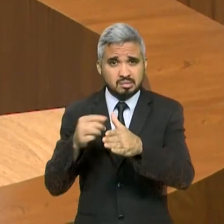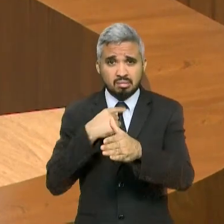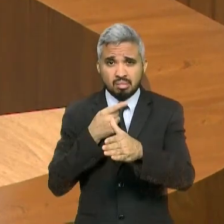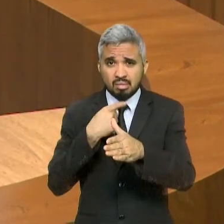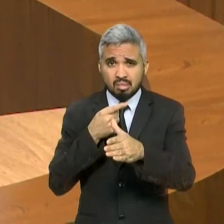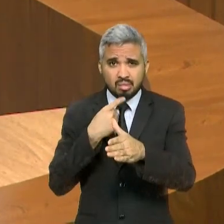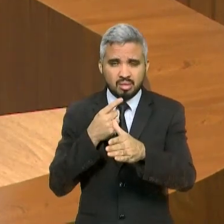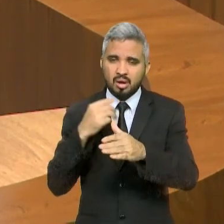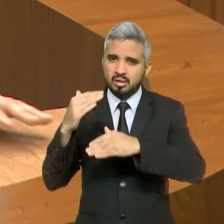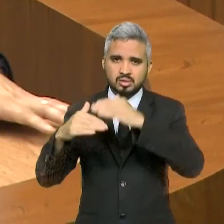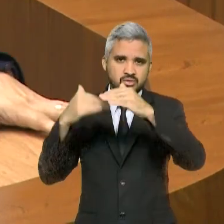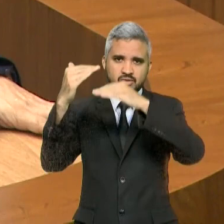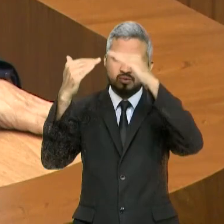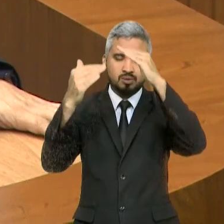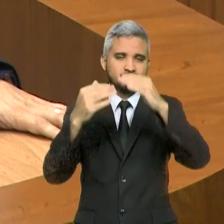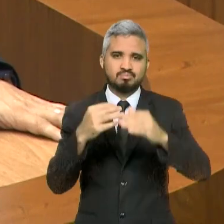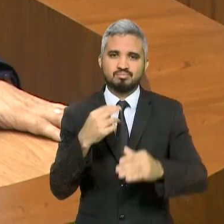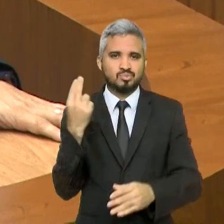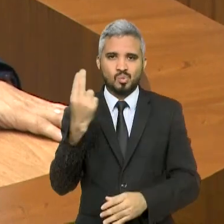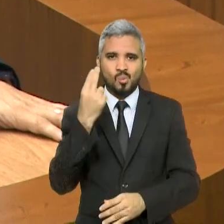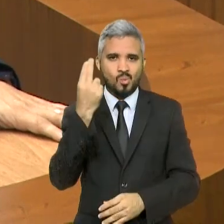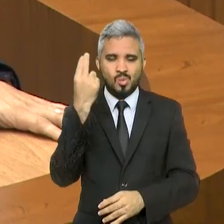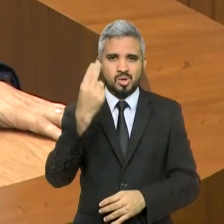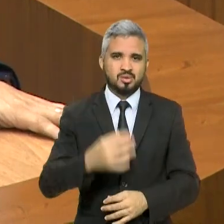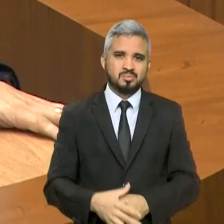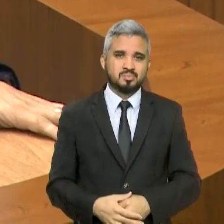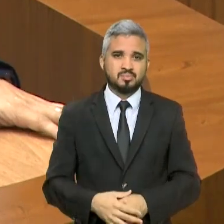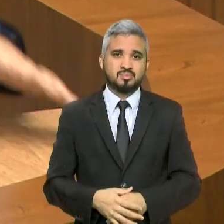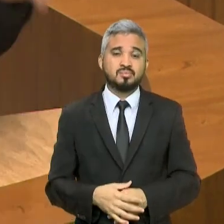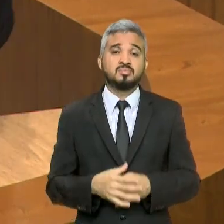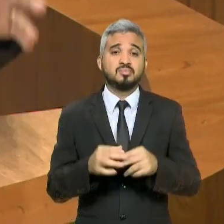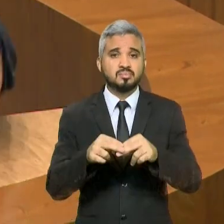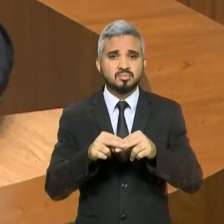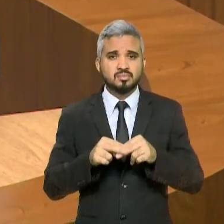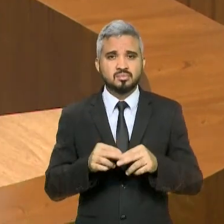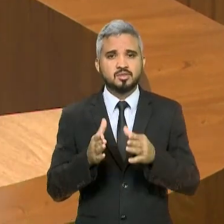isto, eu reafirmo, a construção da estrada que liga